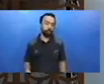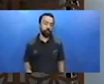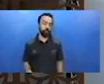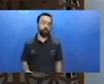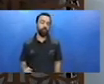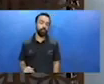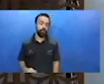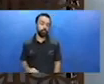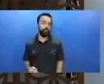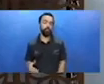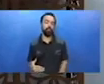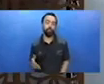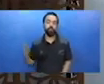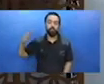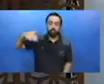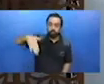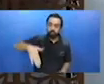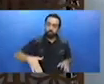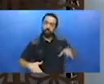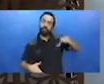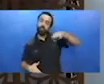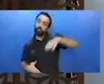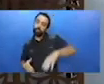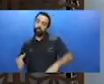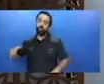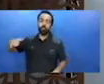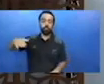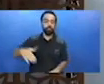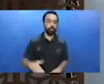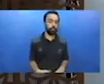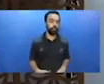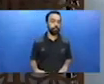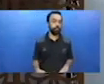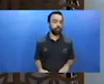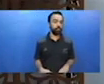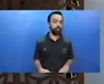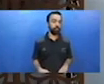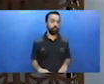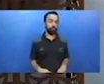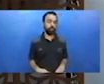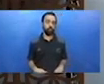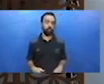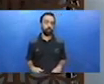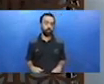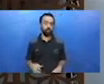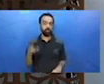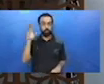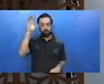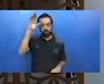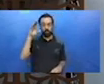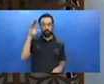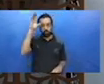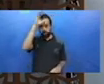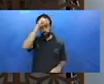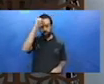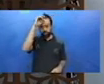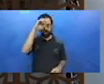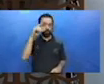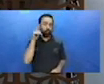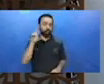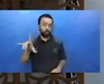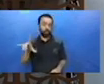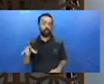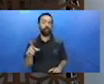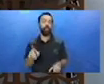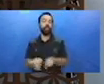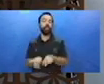como todas as outras práticas de movimento, ela é, de uma certa forma, aprendível e treinável. O que significa